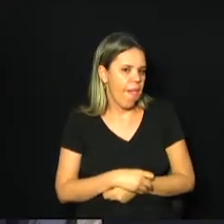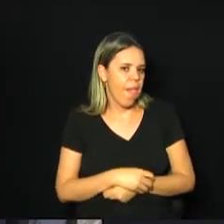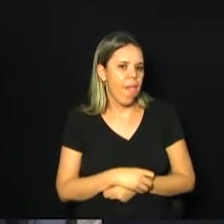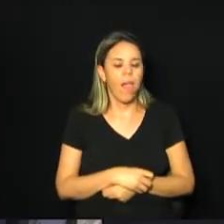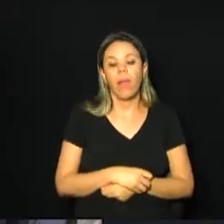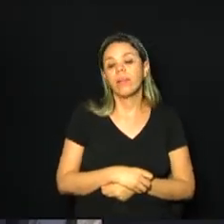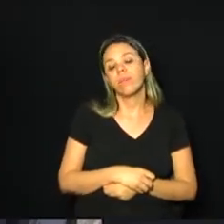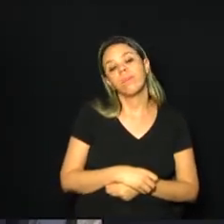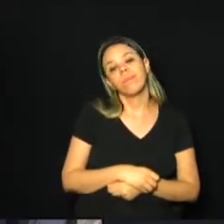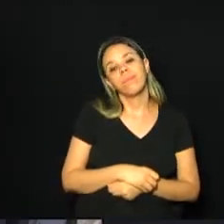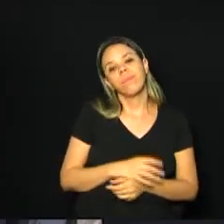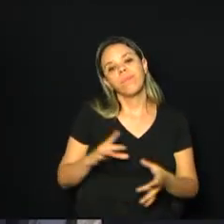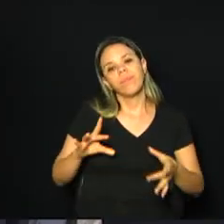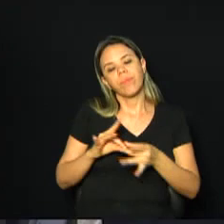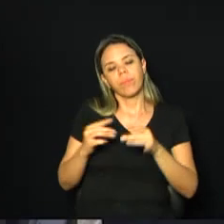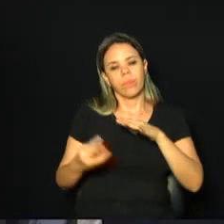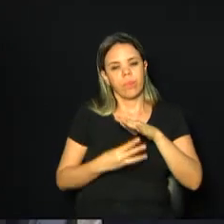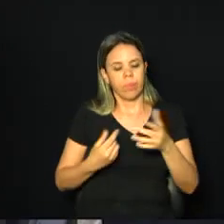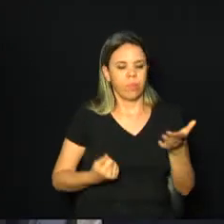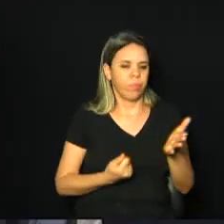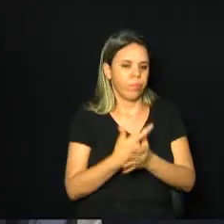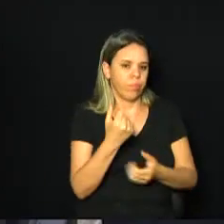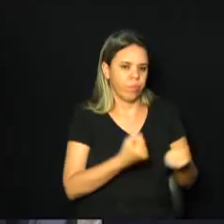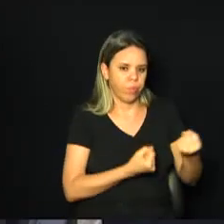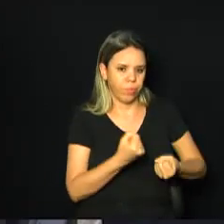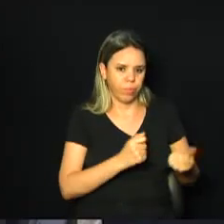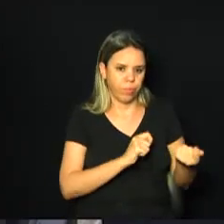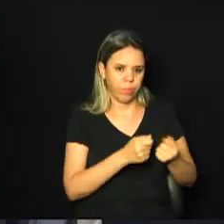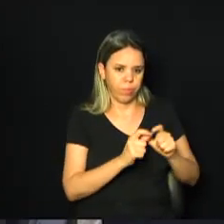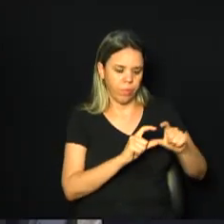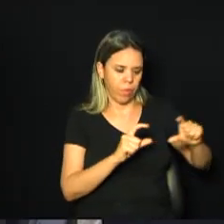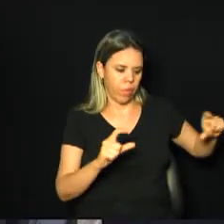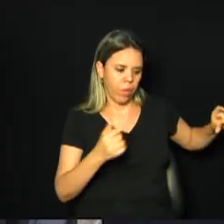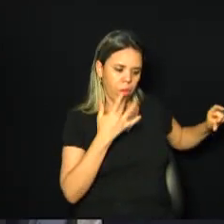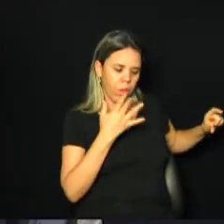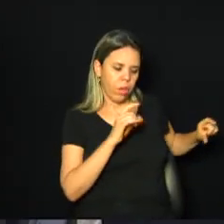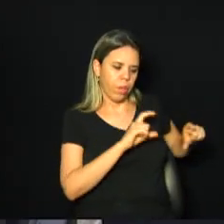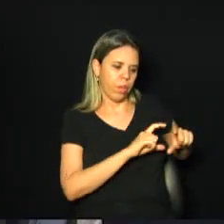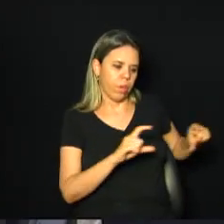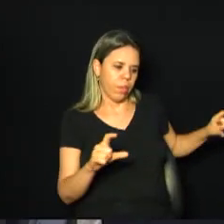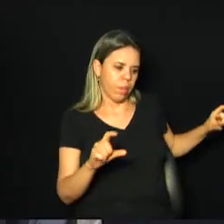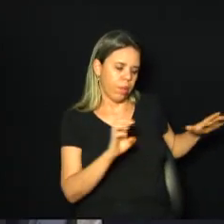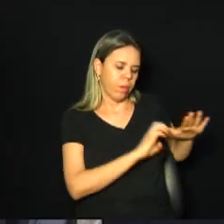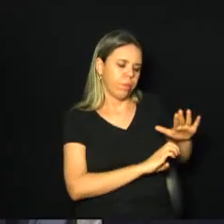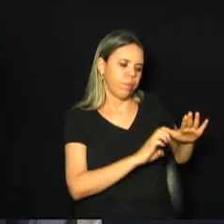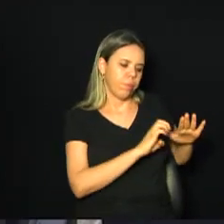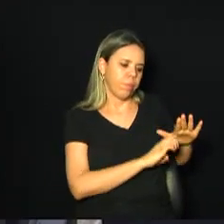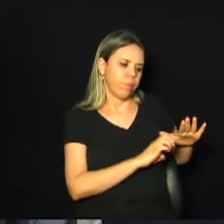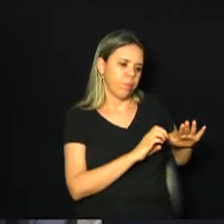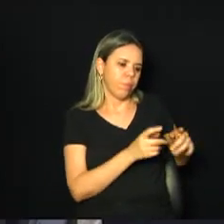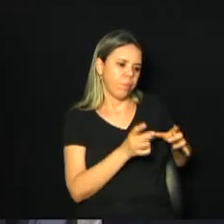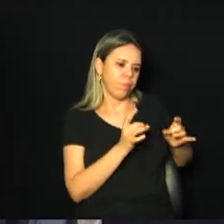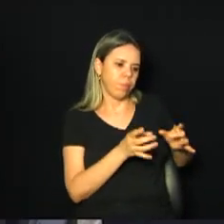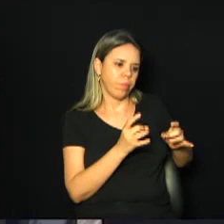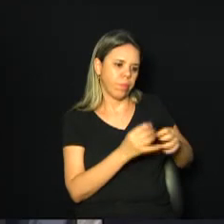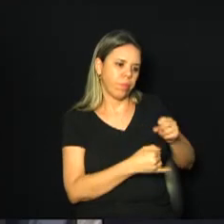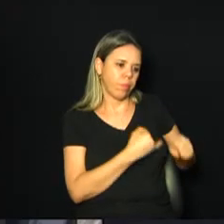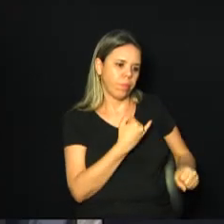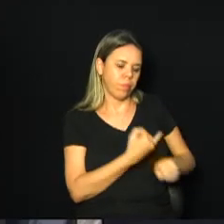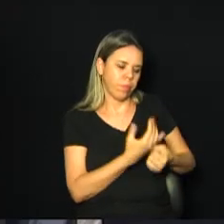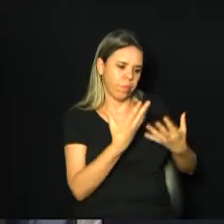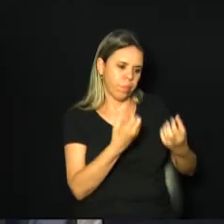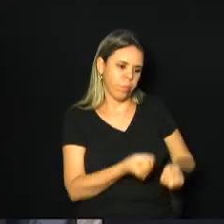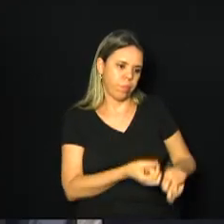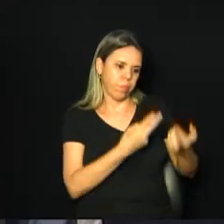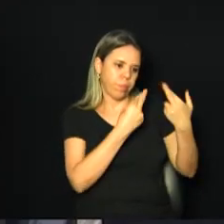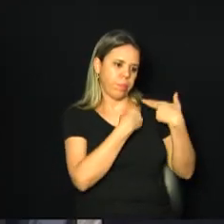de franquia. Eu compro um carro, adesivo na cor daquele e-commerce e assumo a